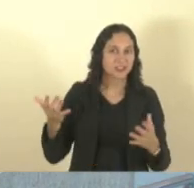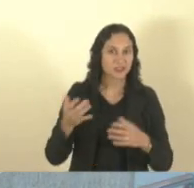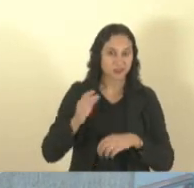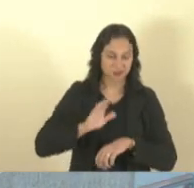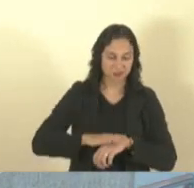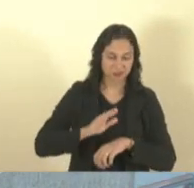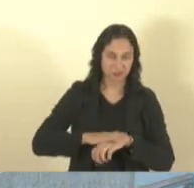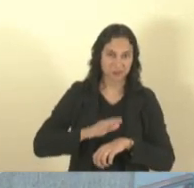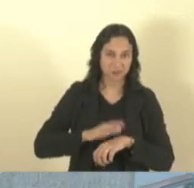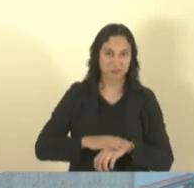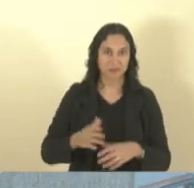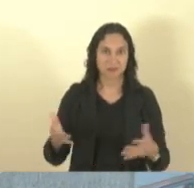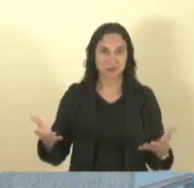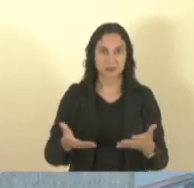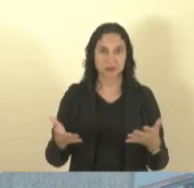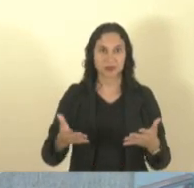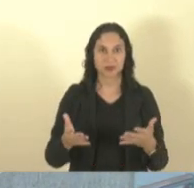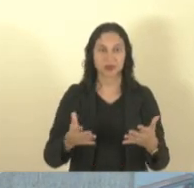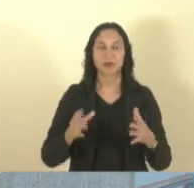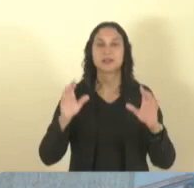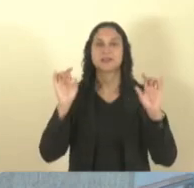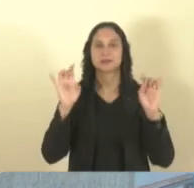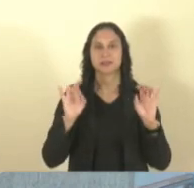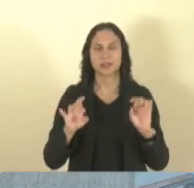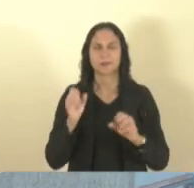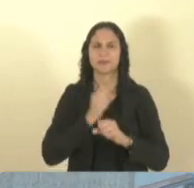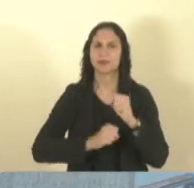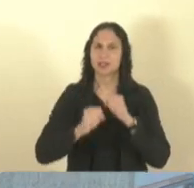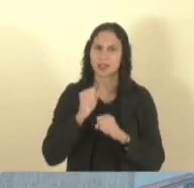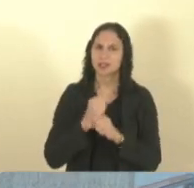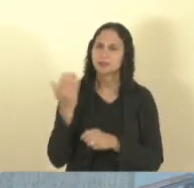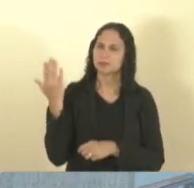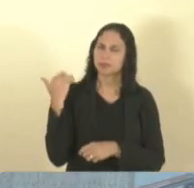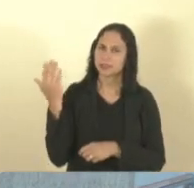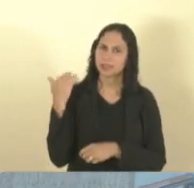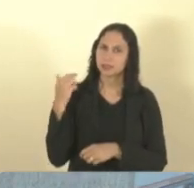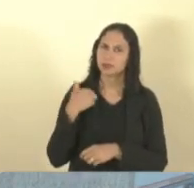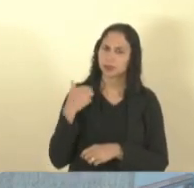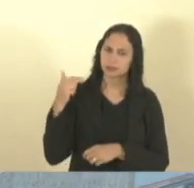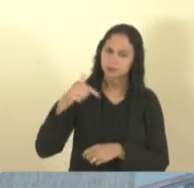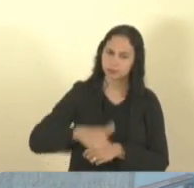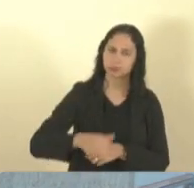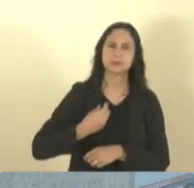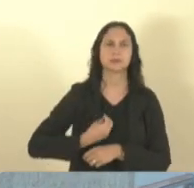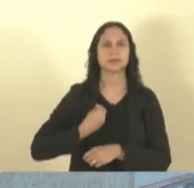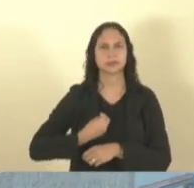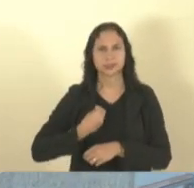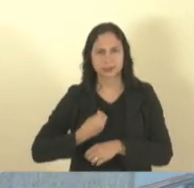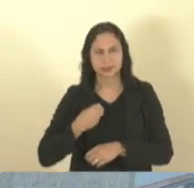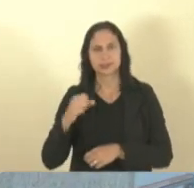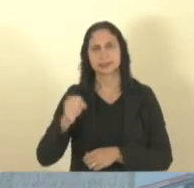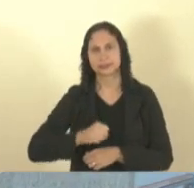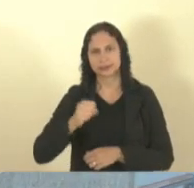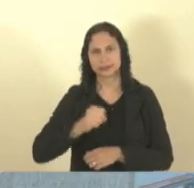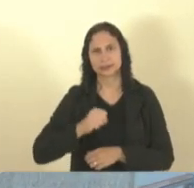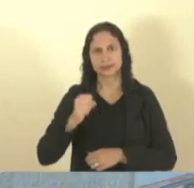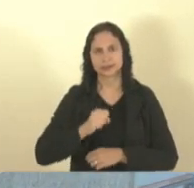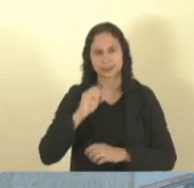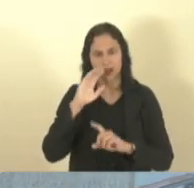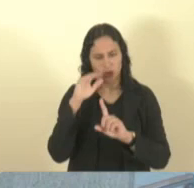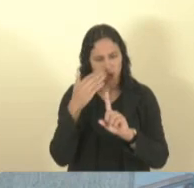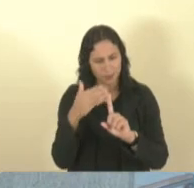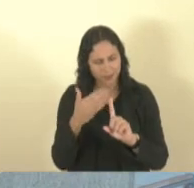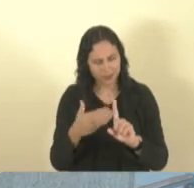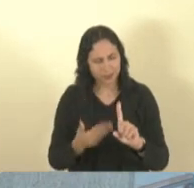nos proporcionado. O ano passado tive a oportunidade de estar aqui, como os demais colegas, né, sendo homenageado na